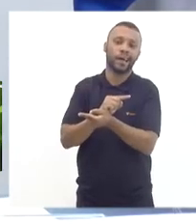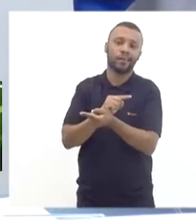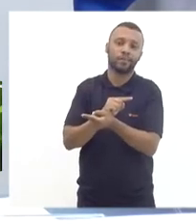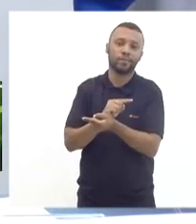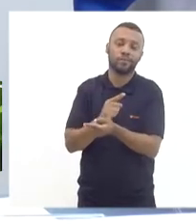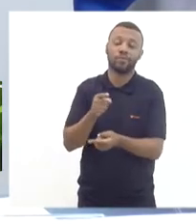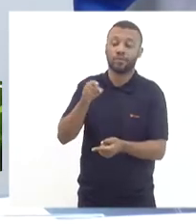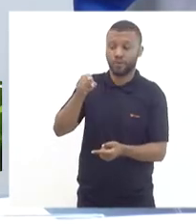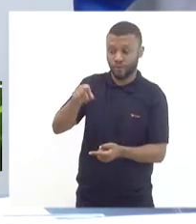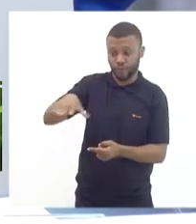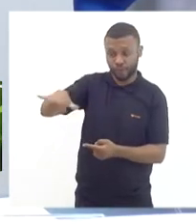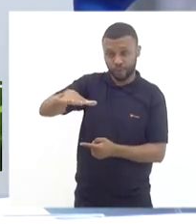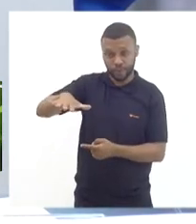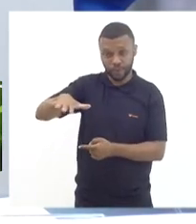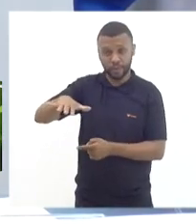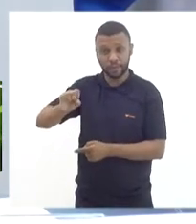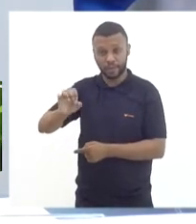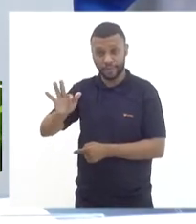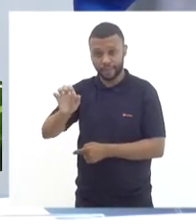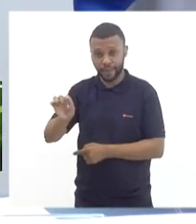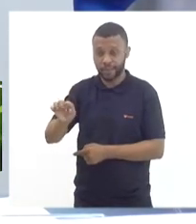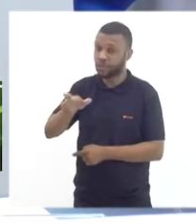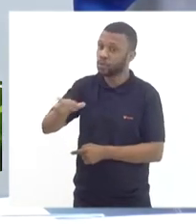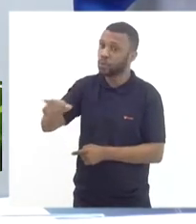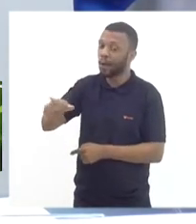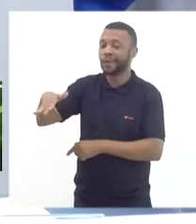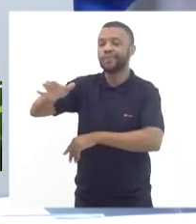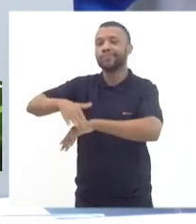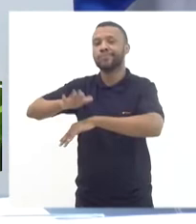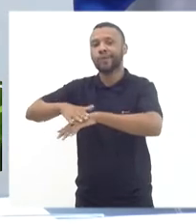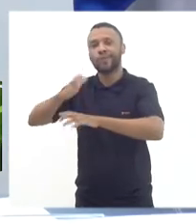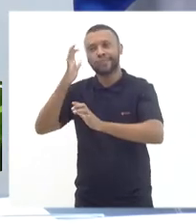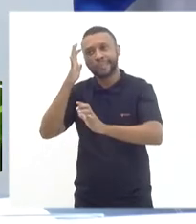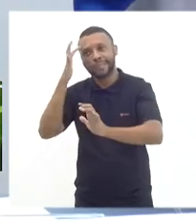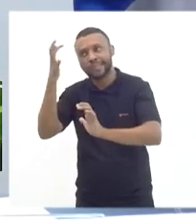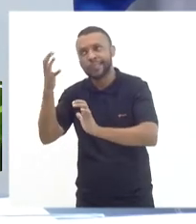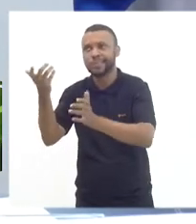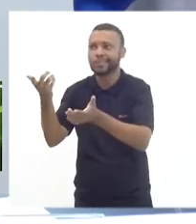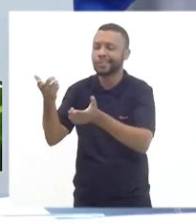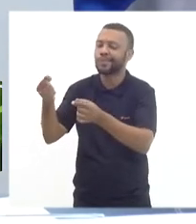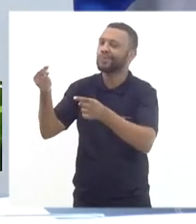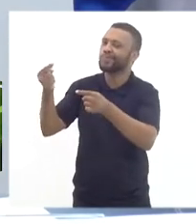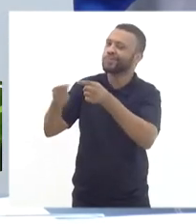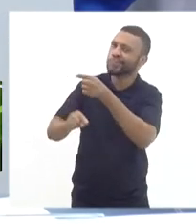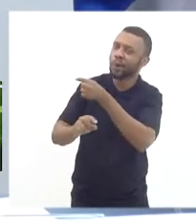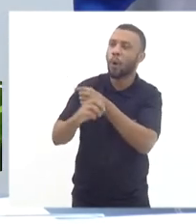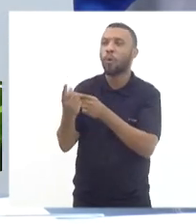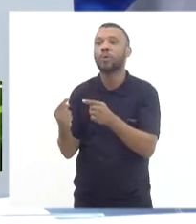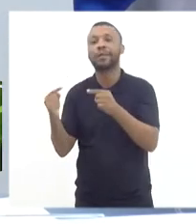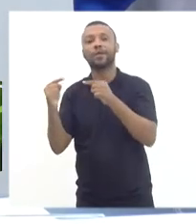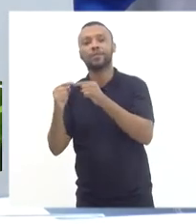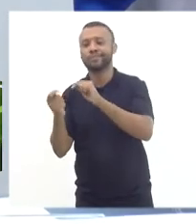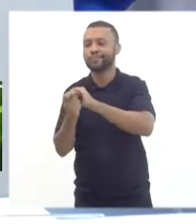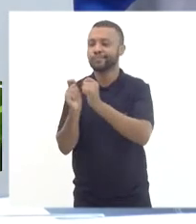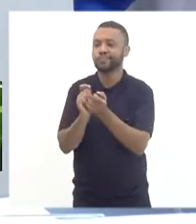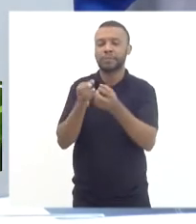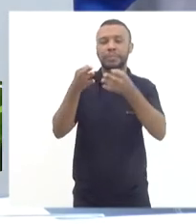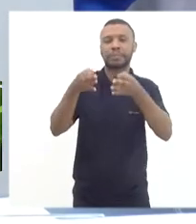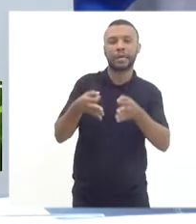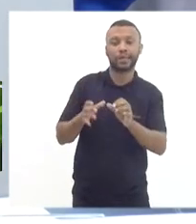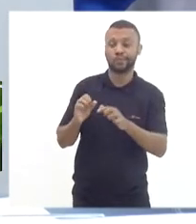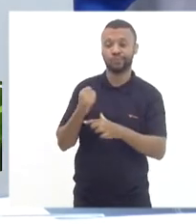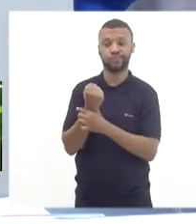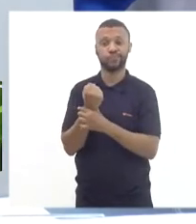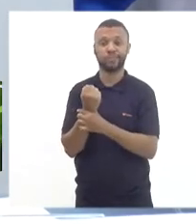senhores, nesse caso específico, que vão dizer que não está cumprindo a integridade. Porque, senão, os